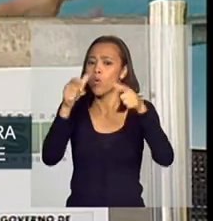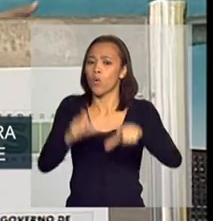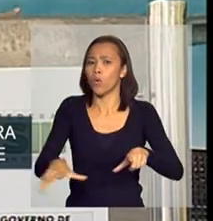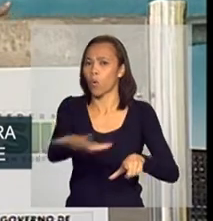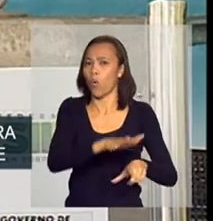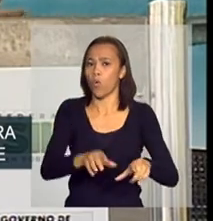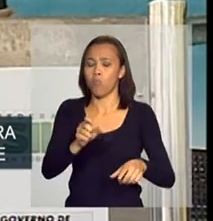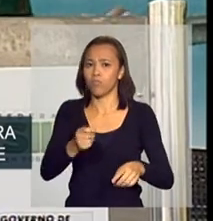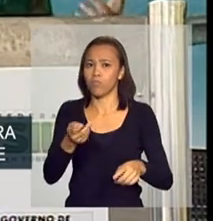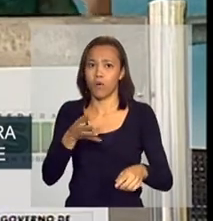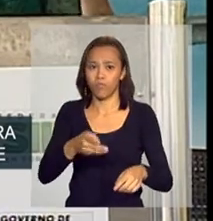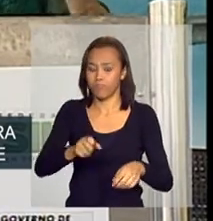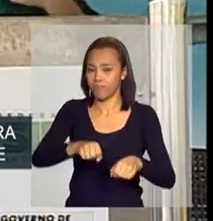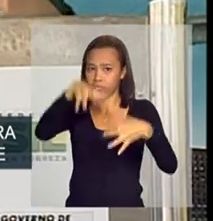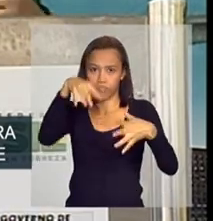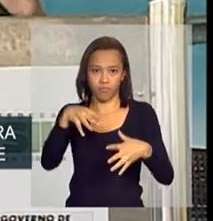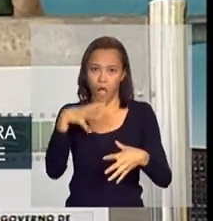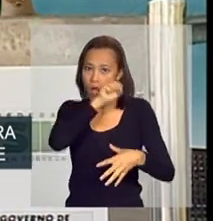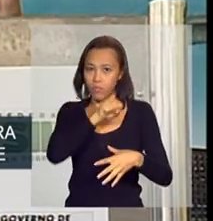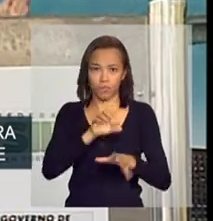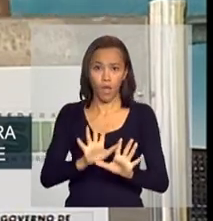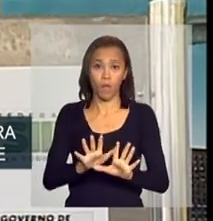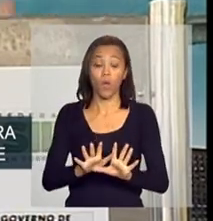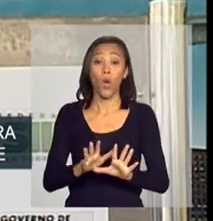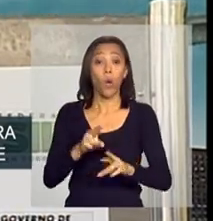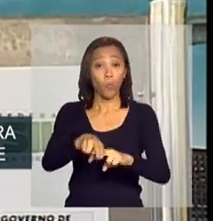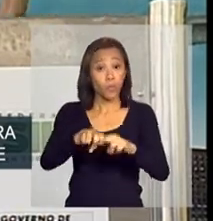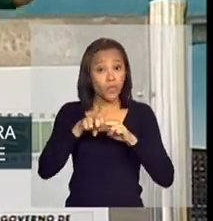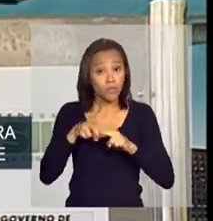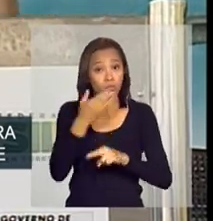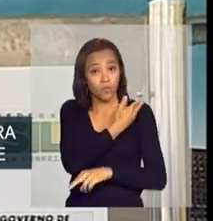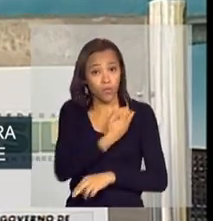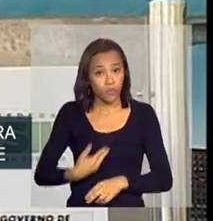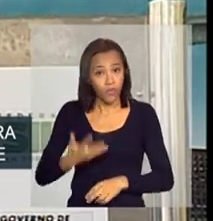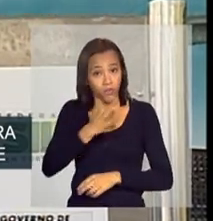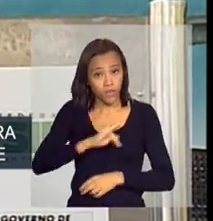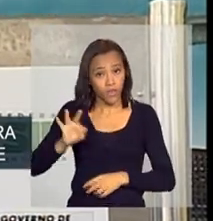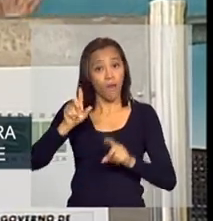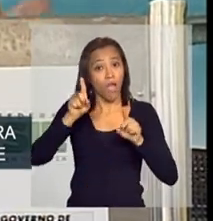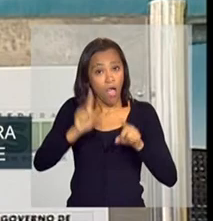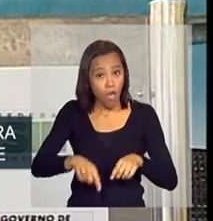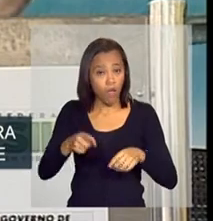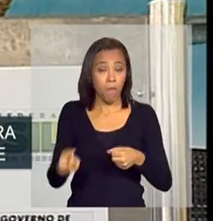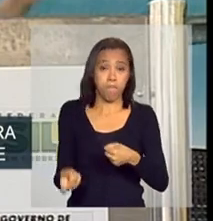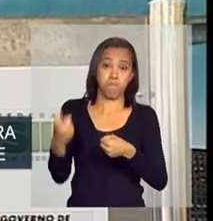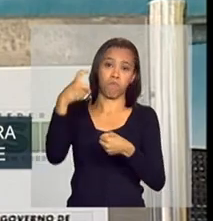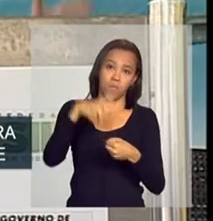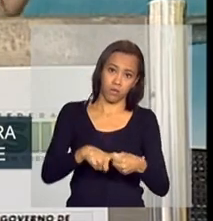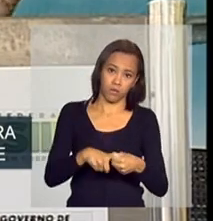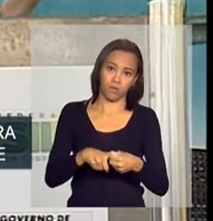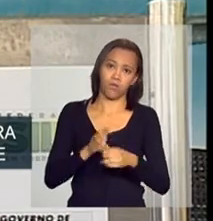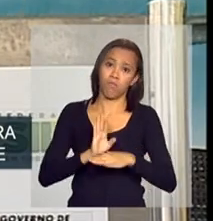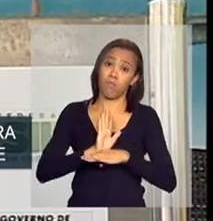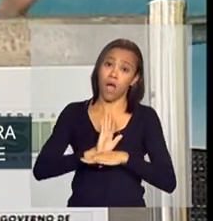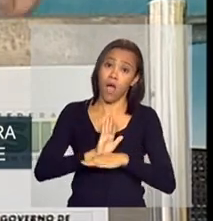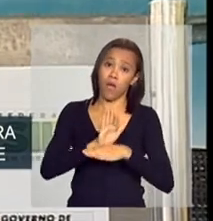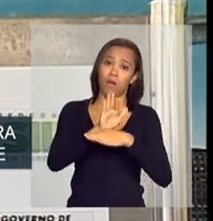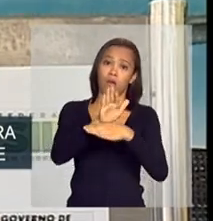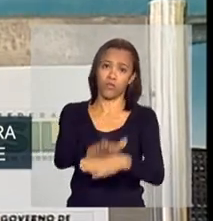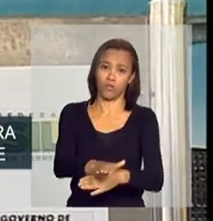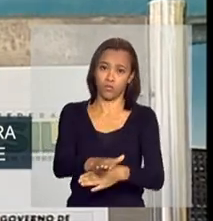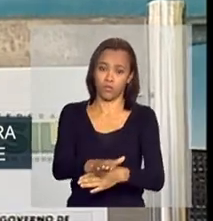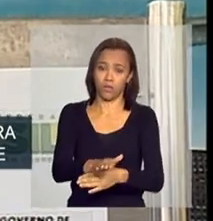passe de mágica. Por isso, o governo federal é parceiro para ajudar na recuperação